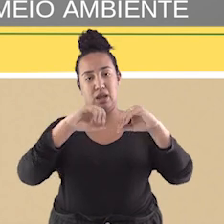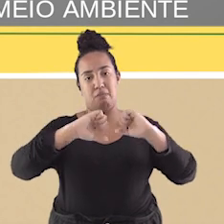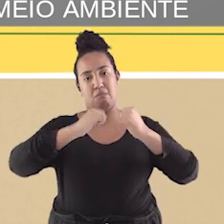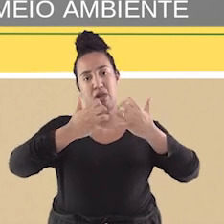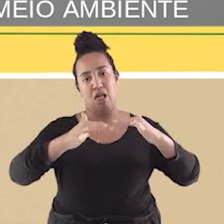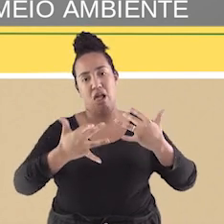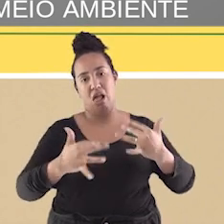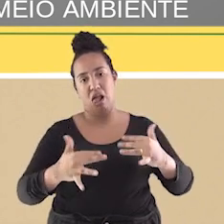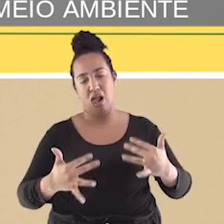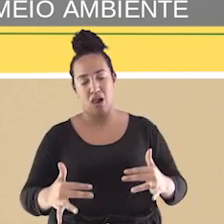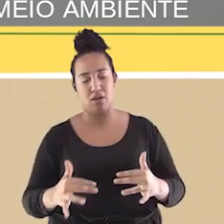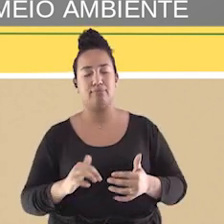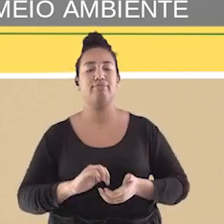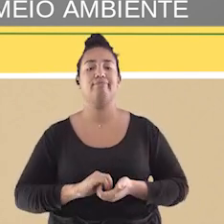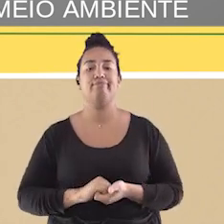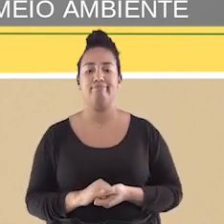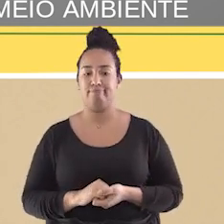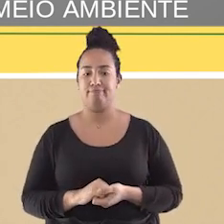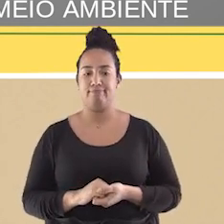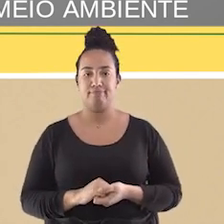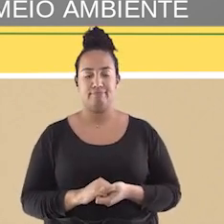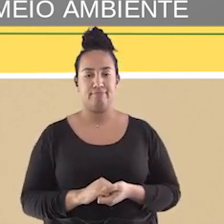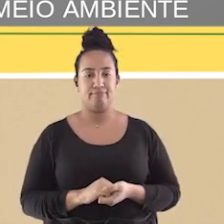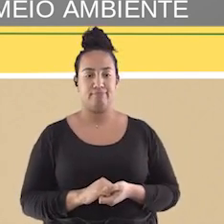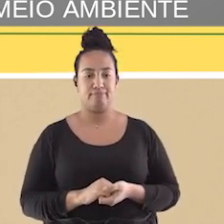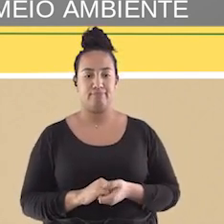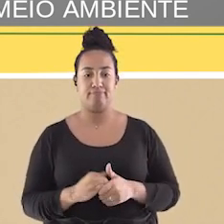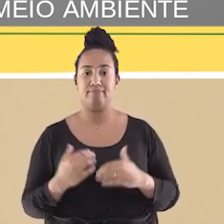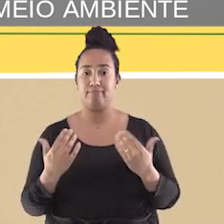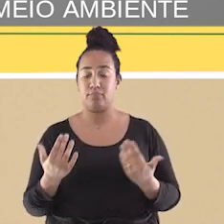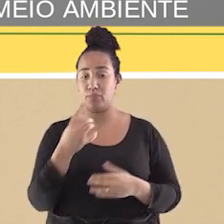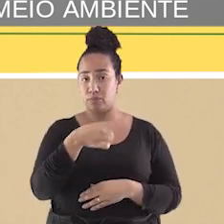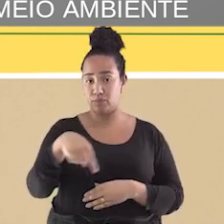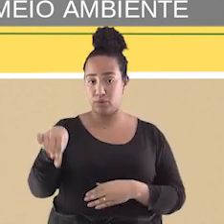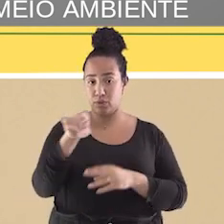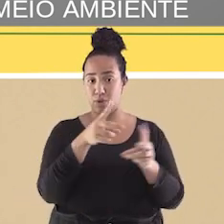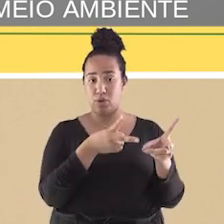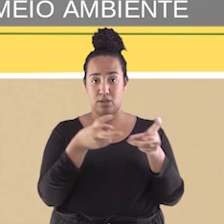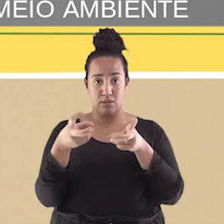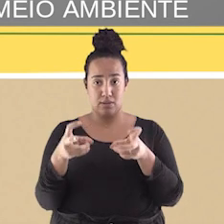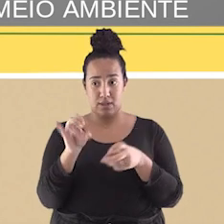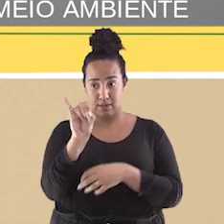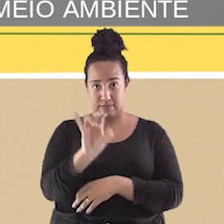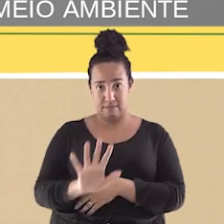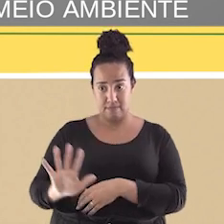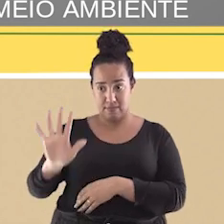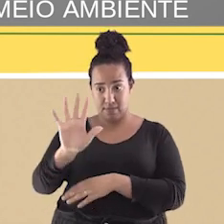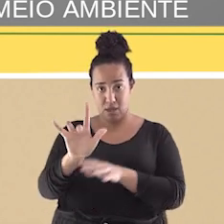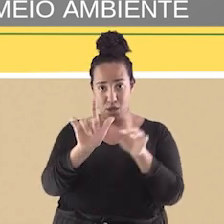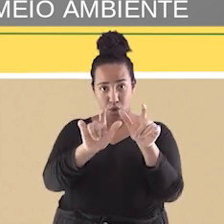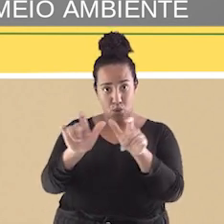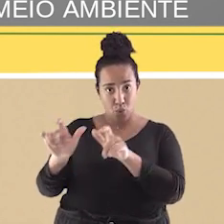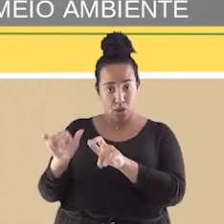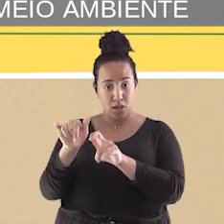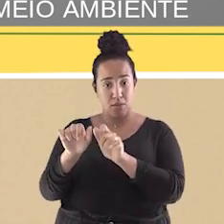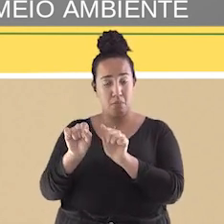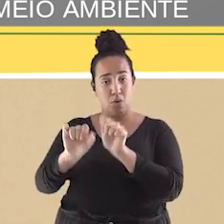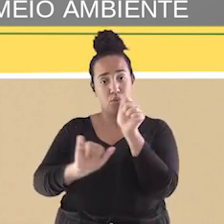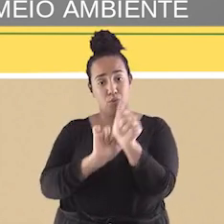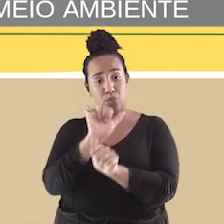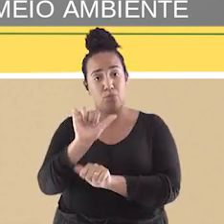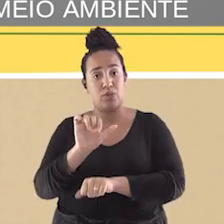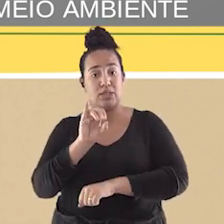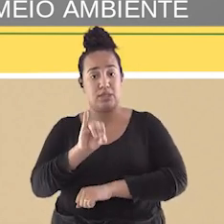e desmoronamentos. Percebemos que as paisagens dos lugares são transformadas através de